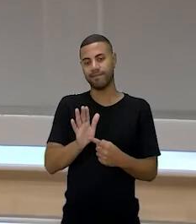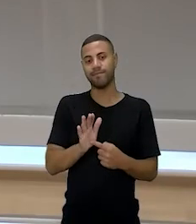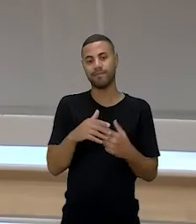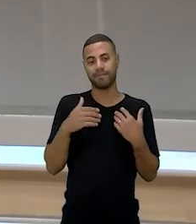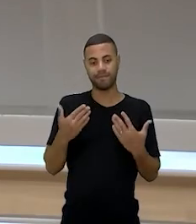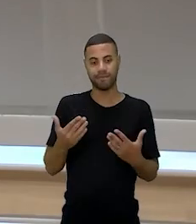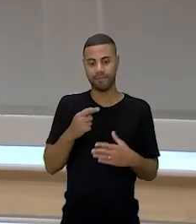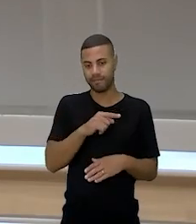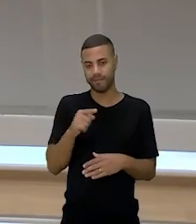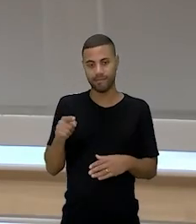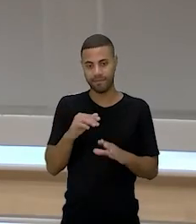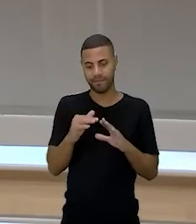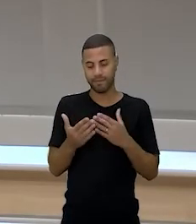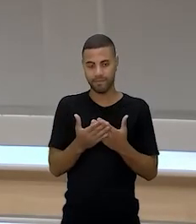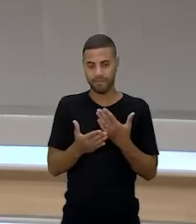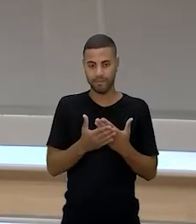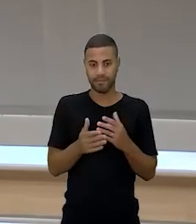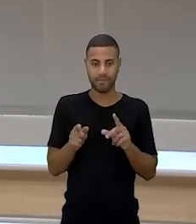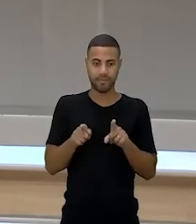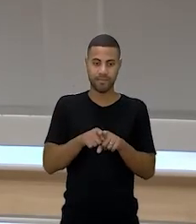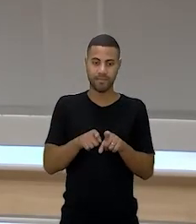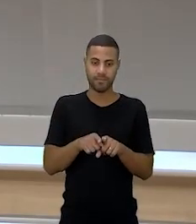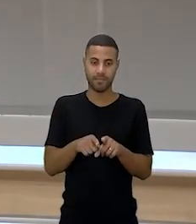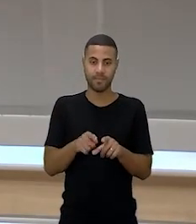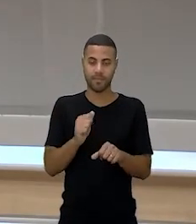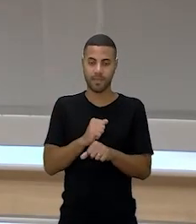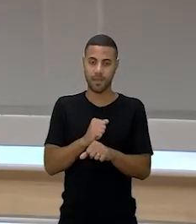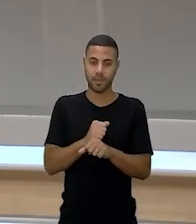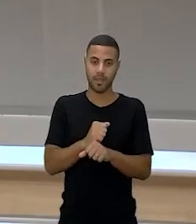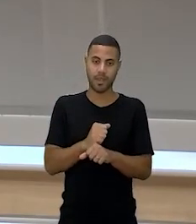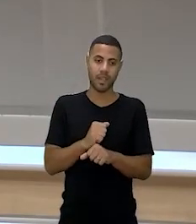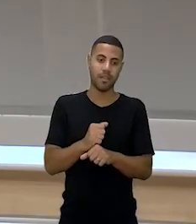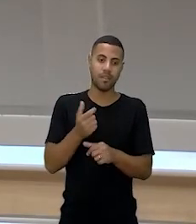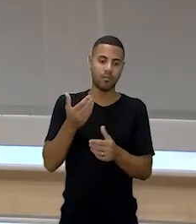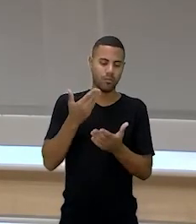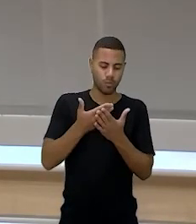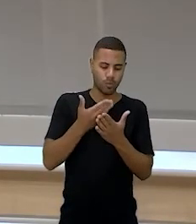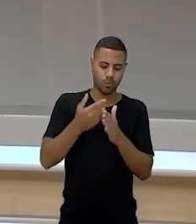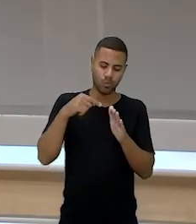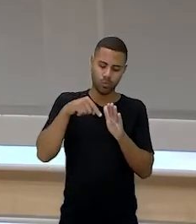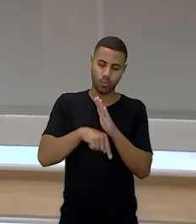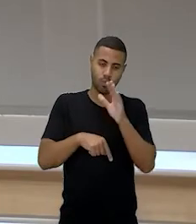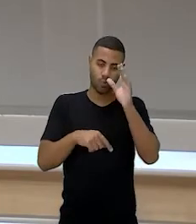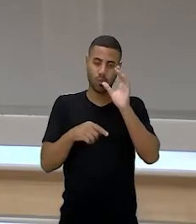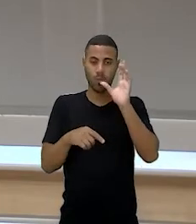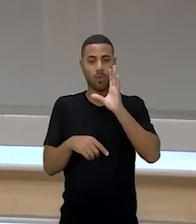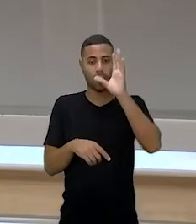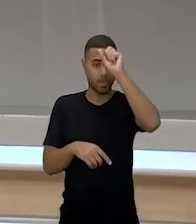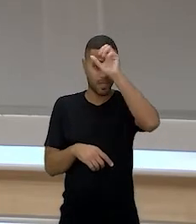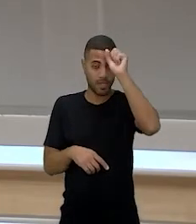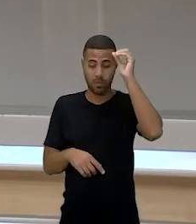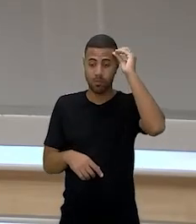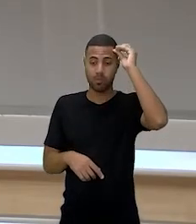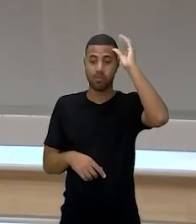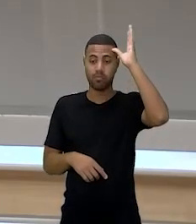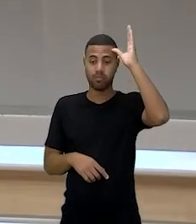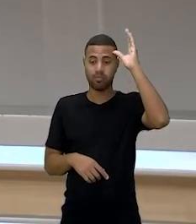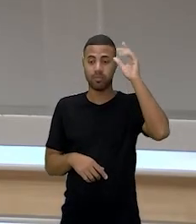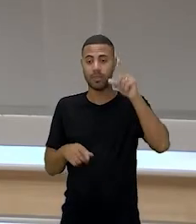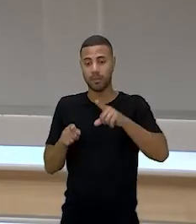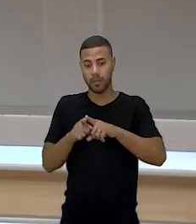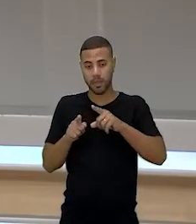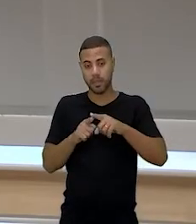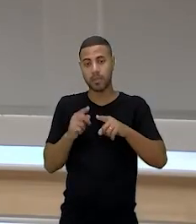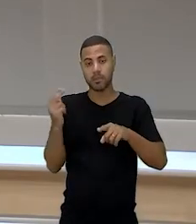você, estudante, a gente espera ter colaborado com o aprofundamento do seu conhecimento, de um recurso material muito utilizado na construção